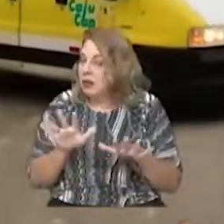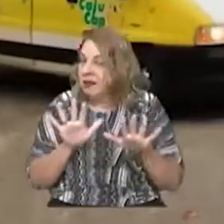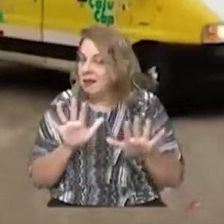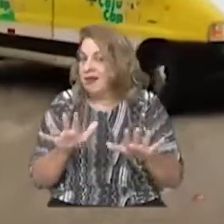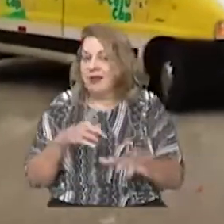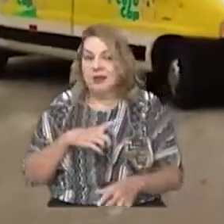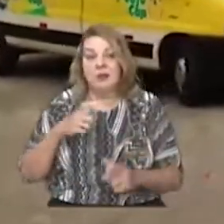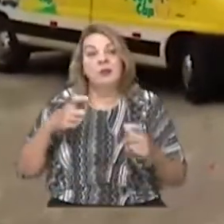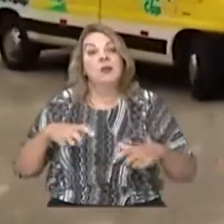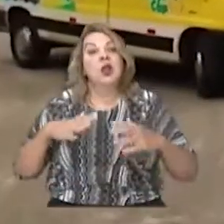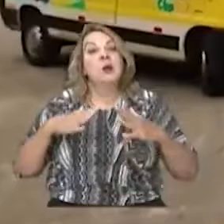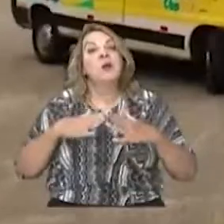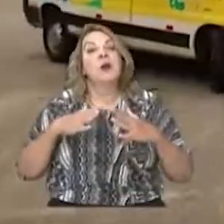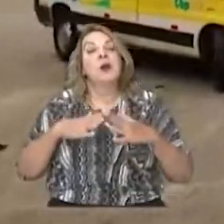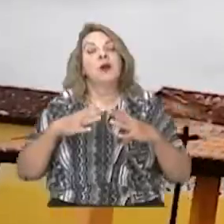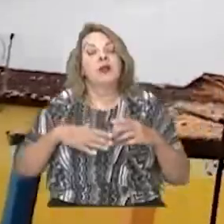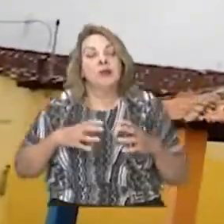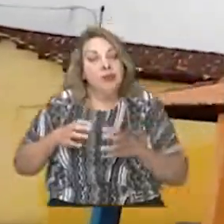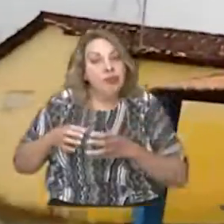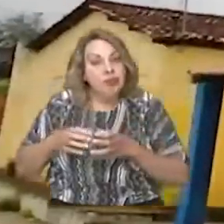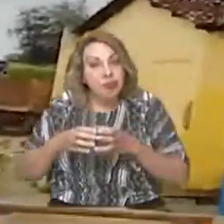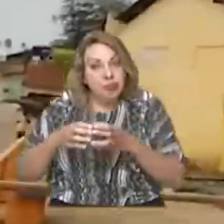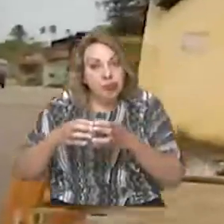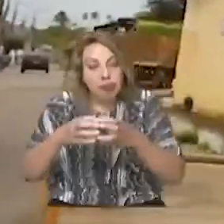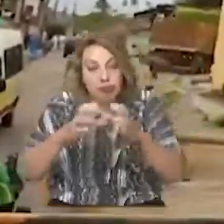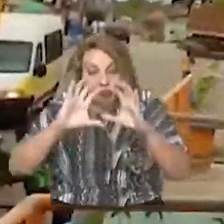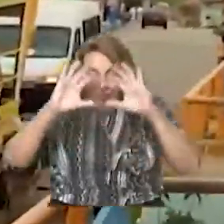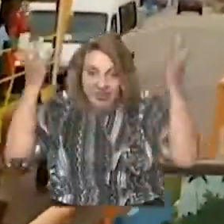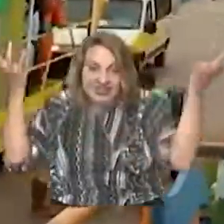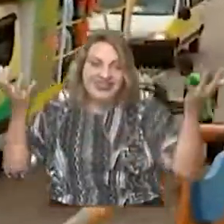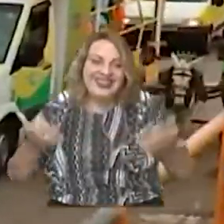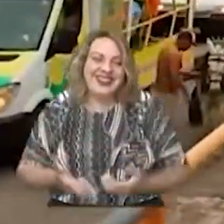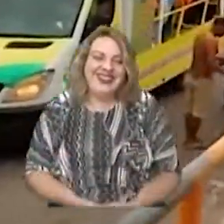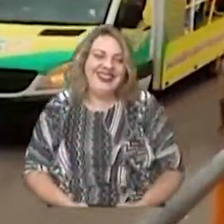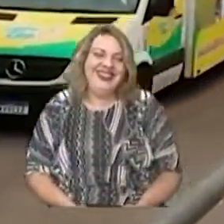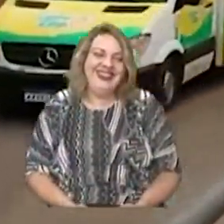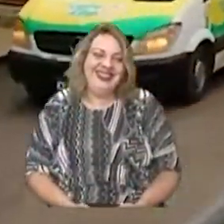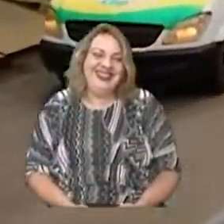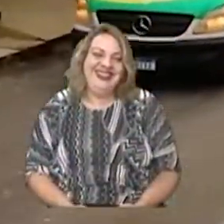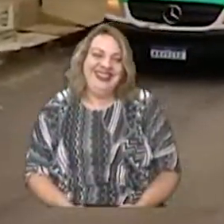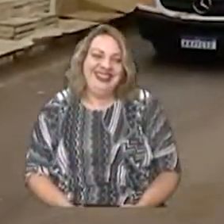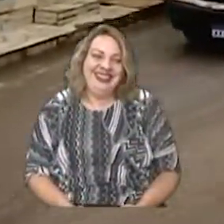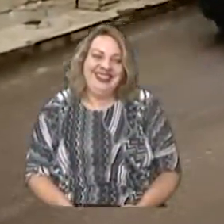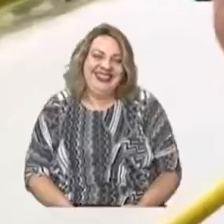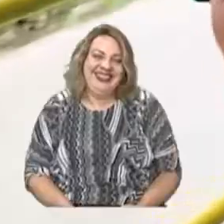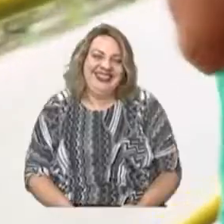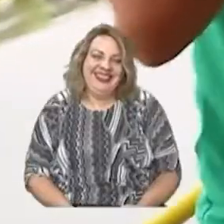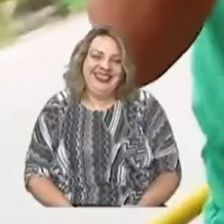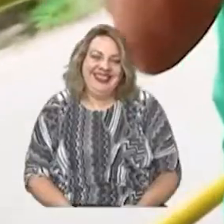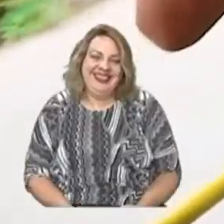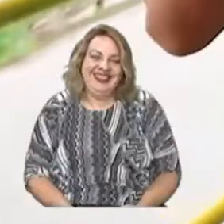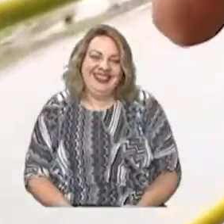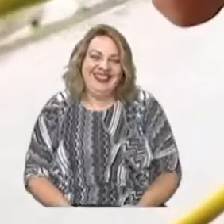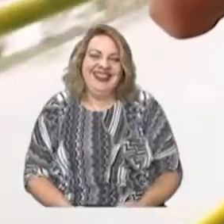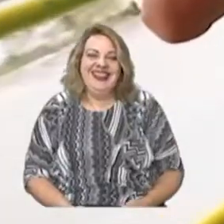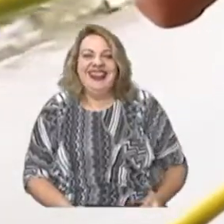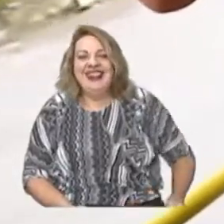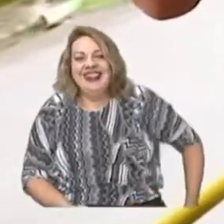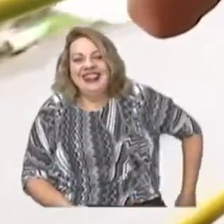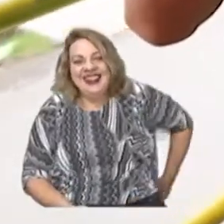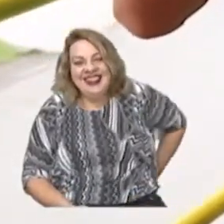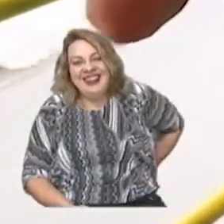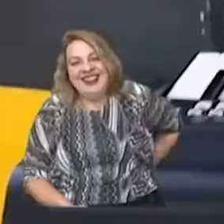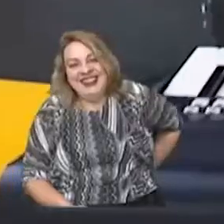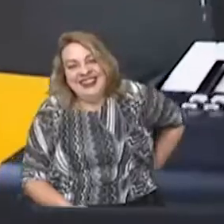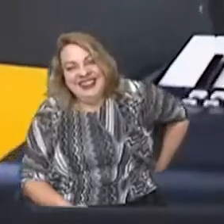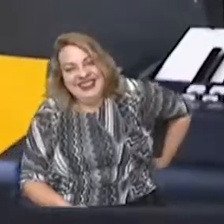o contemplado mora, o Caju Cap vai fazer a super festa com a Caravana Show. Me diga uma coisa, Jojó, teve